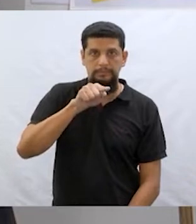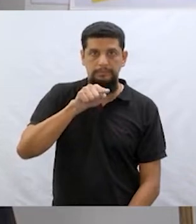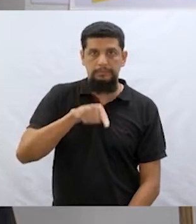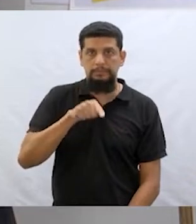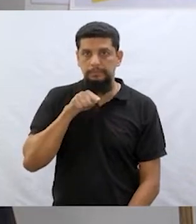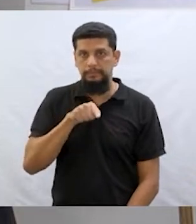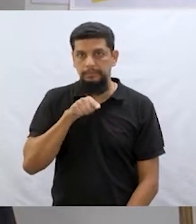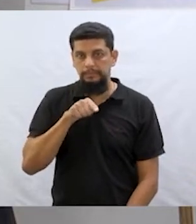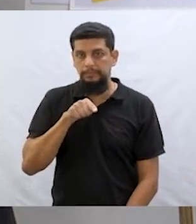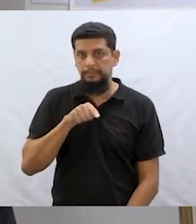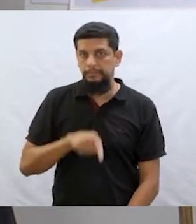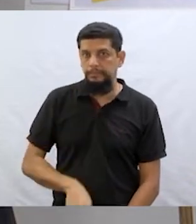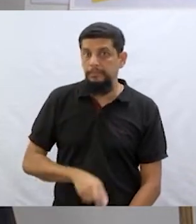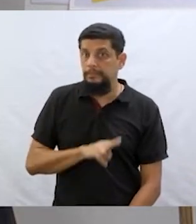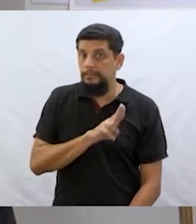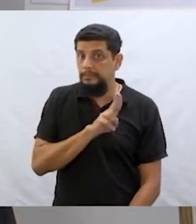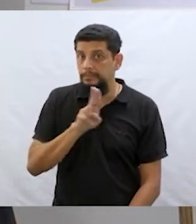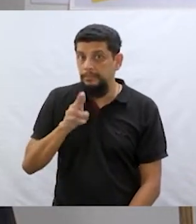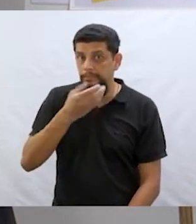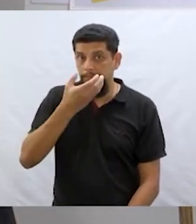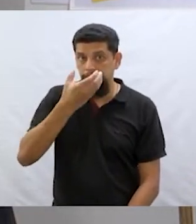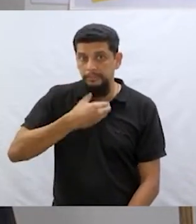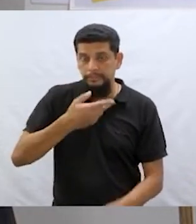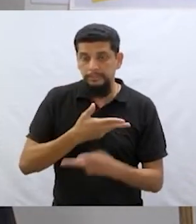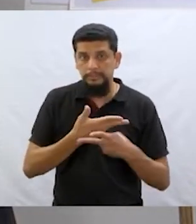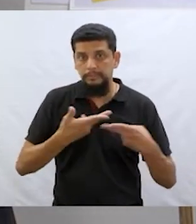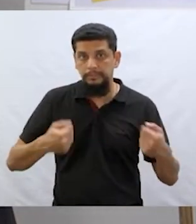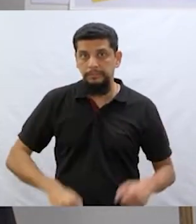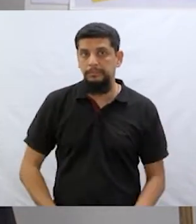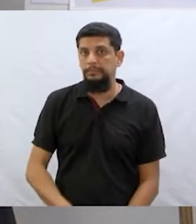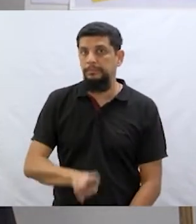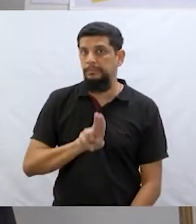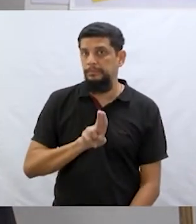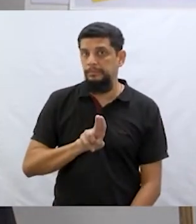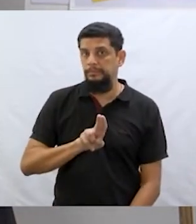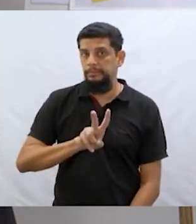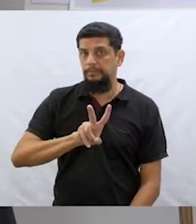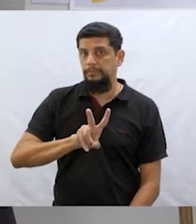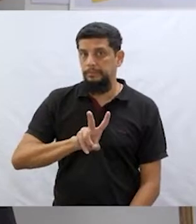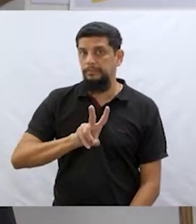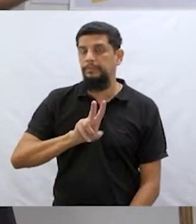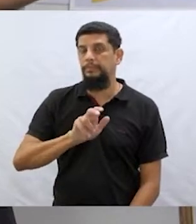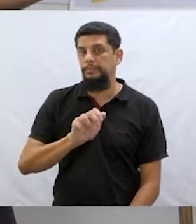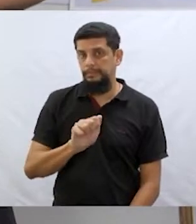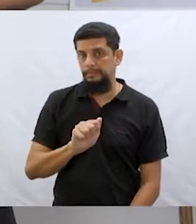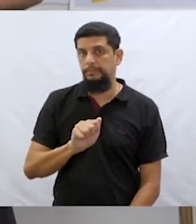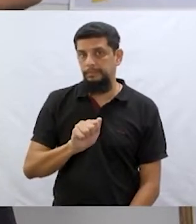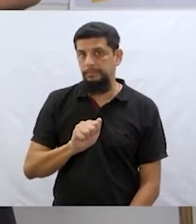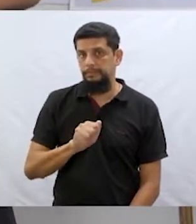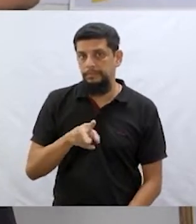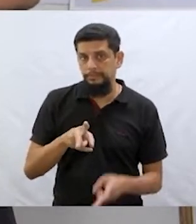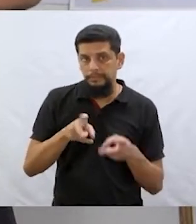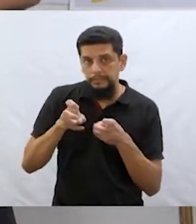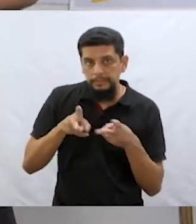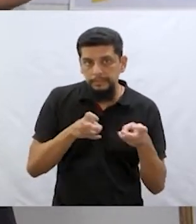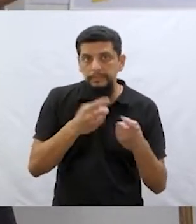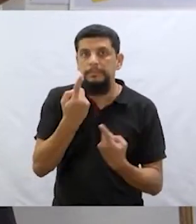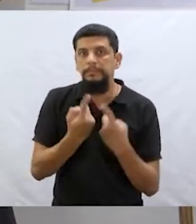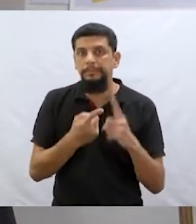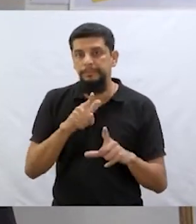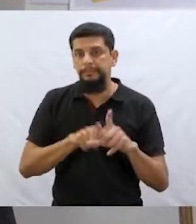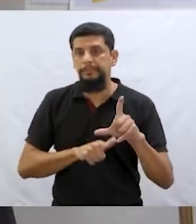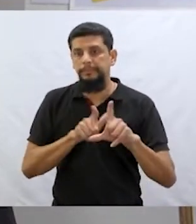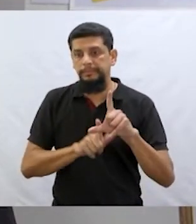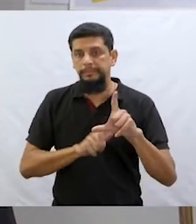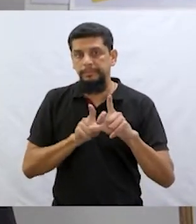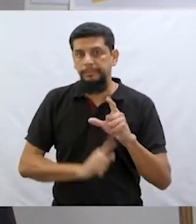Bem redondo. Então, o nome desta fruta é uva. vá. Conseguiram perceber qual